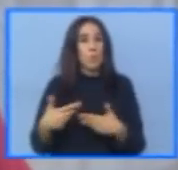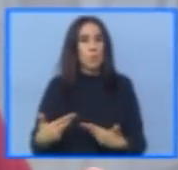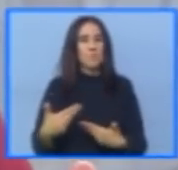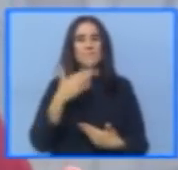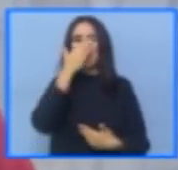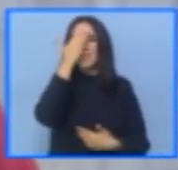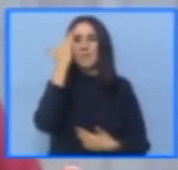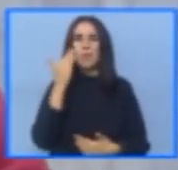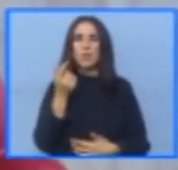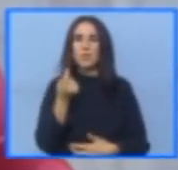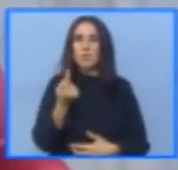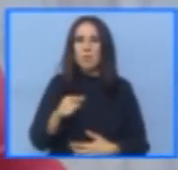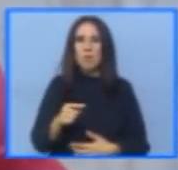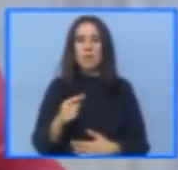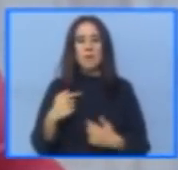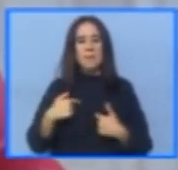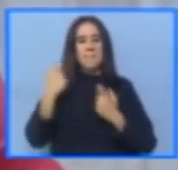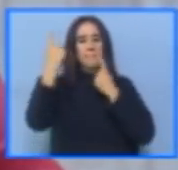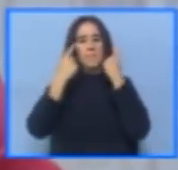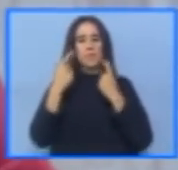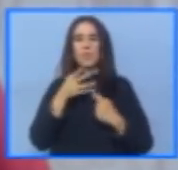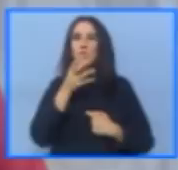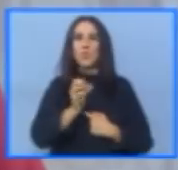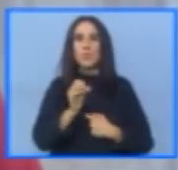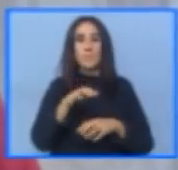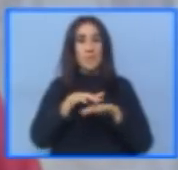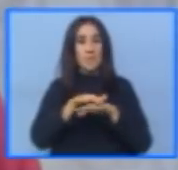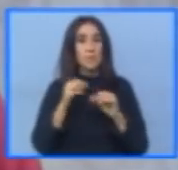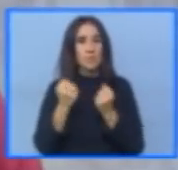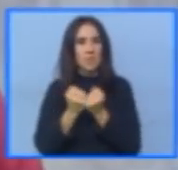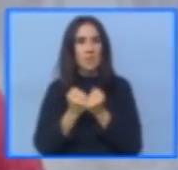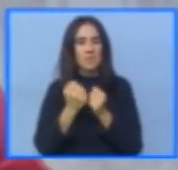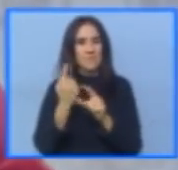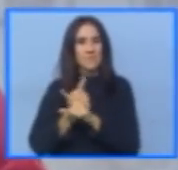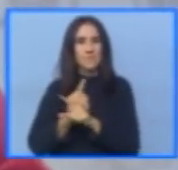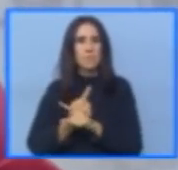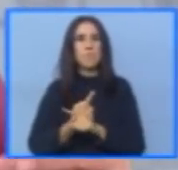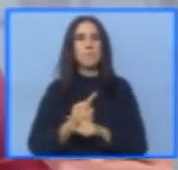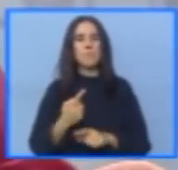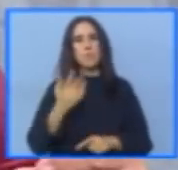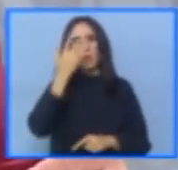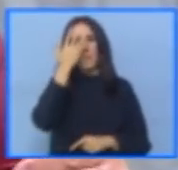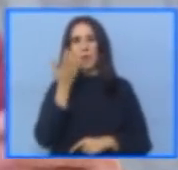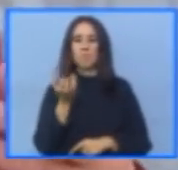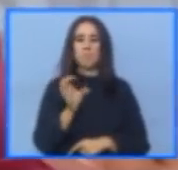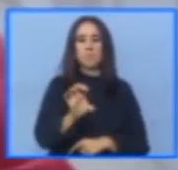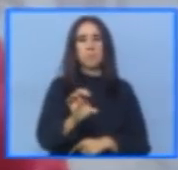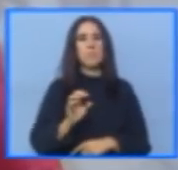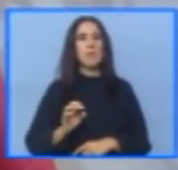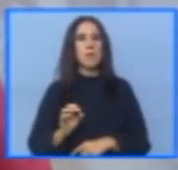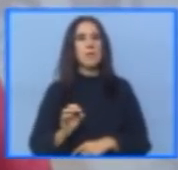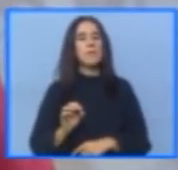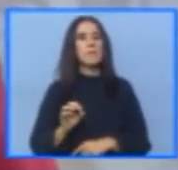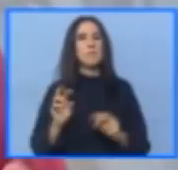alguma dificuldade em dizer o que pensamos. As redes sociais, se nós emitimos uma opinião que não vai muito dentro do